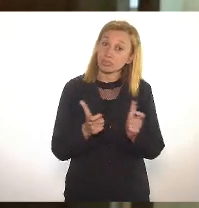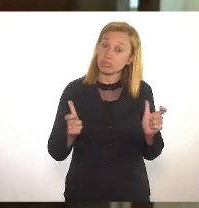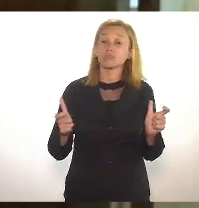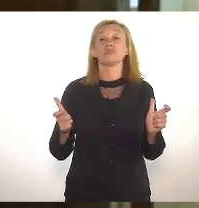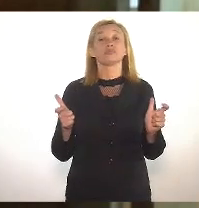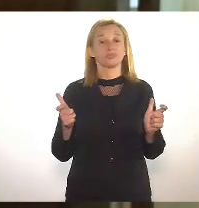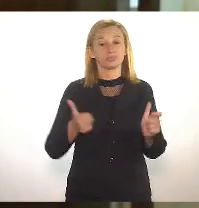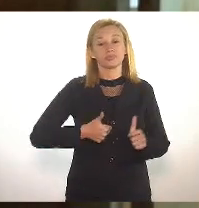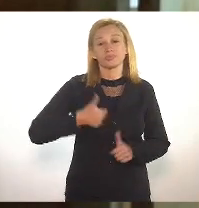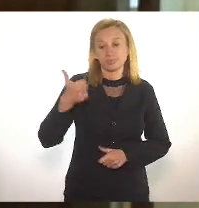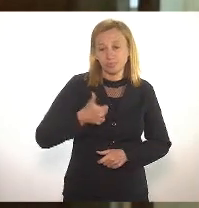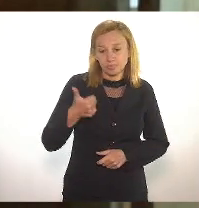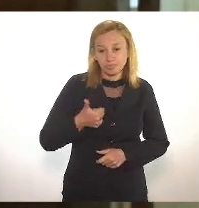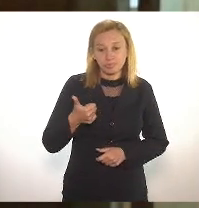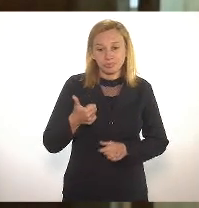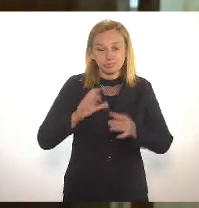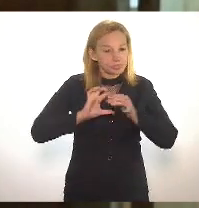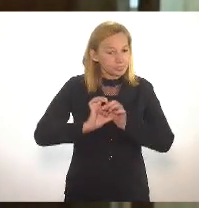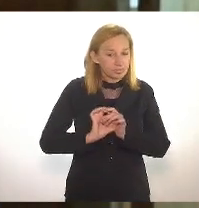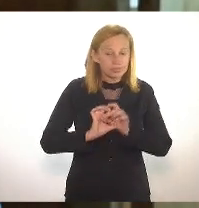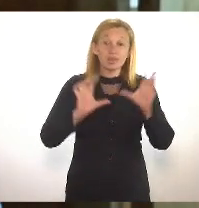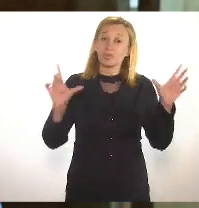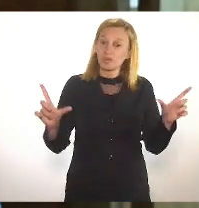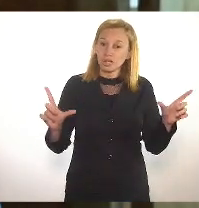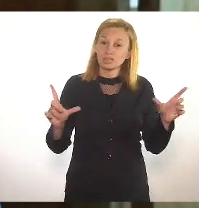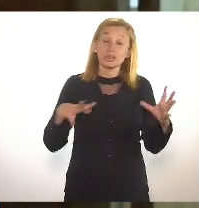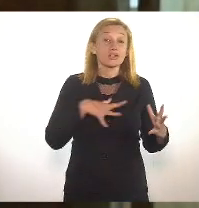e na primeira democracia do mundo.